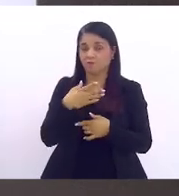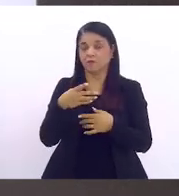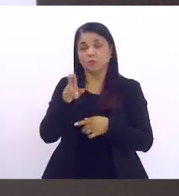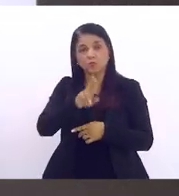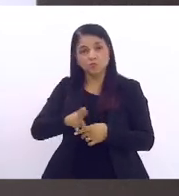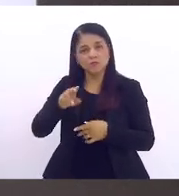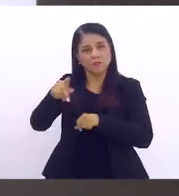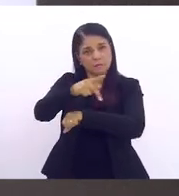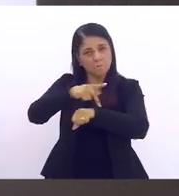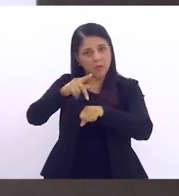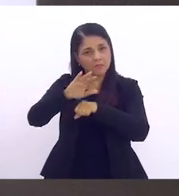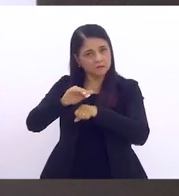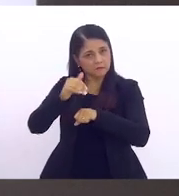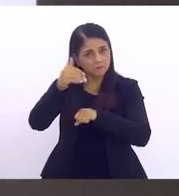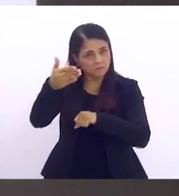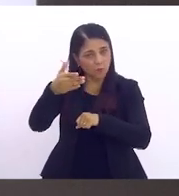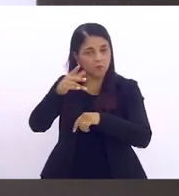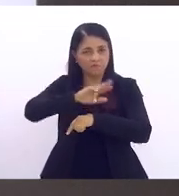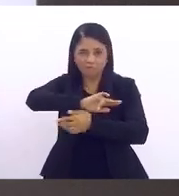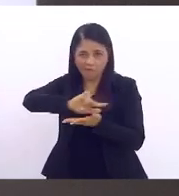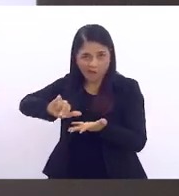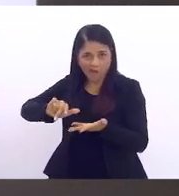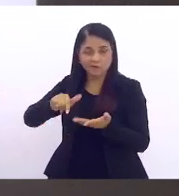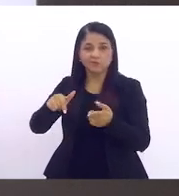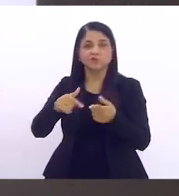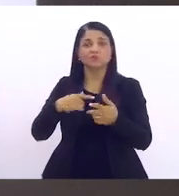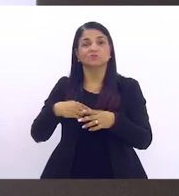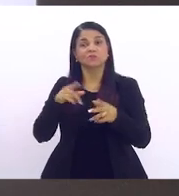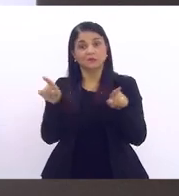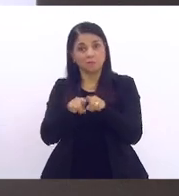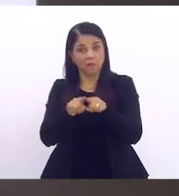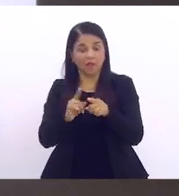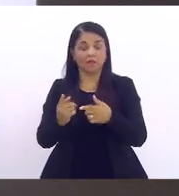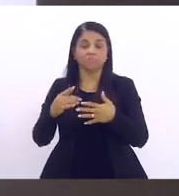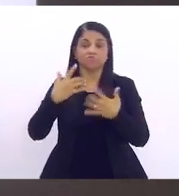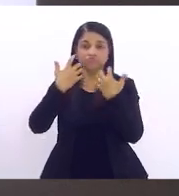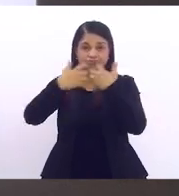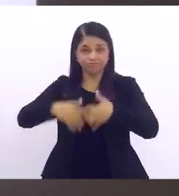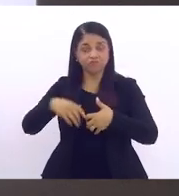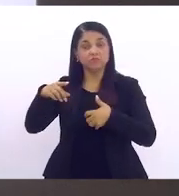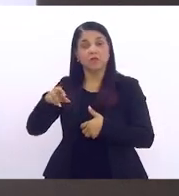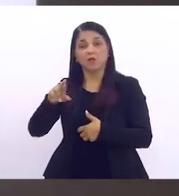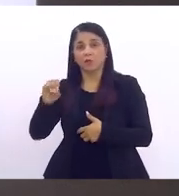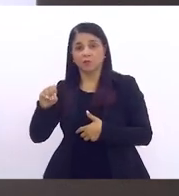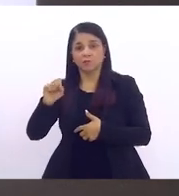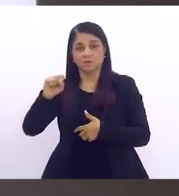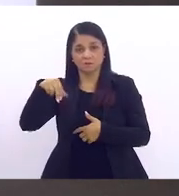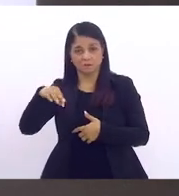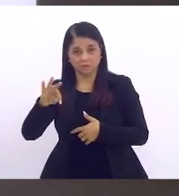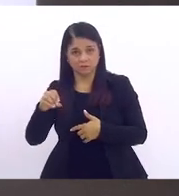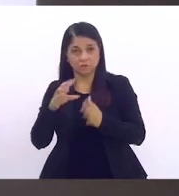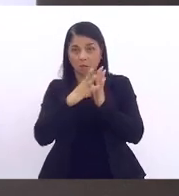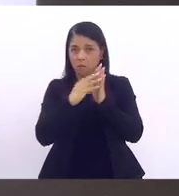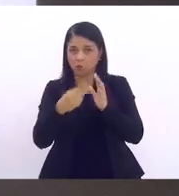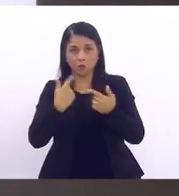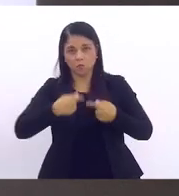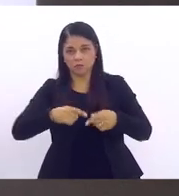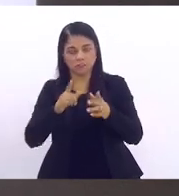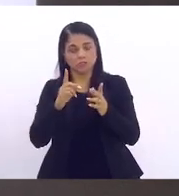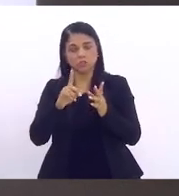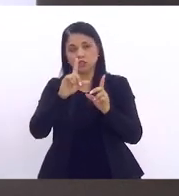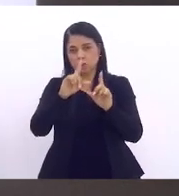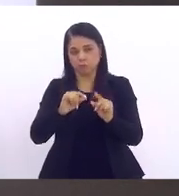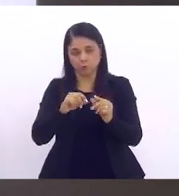países e estará presente em breve na Rodovia Rio Santos neste modelo Não há necessidade de redução de velocidade